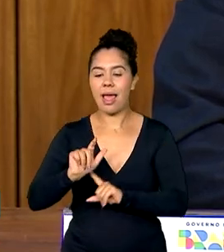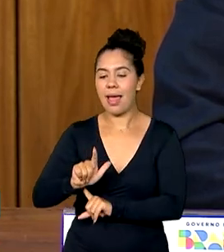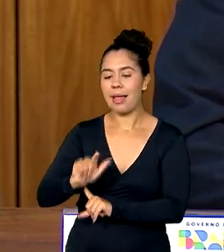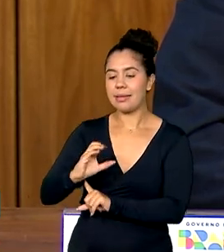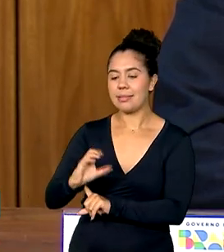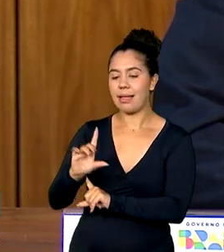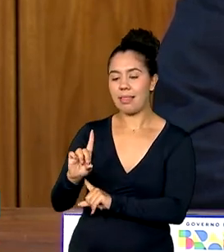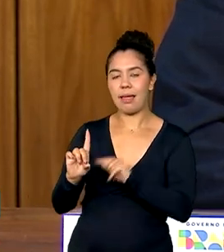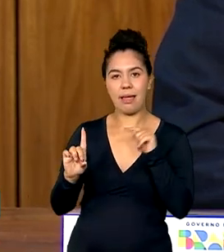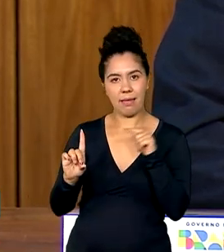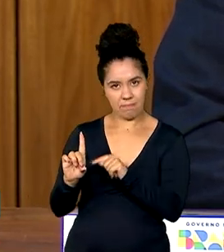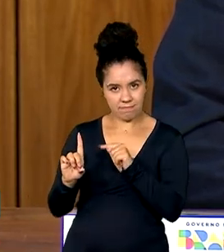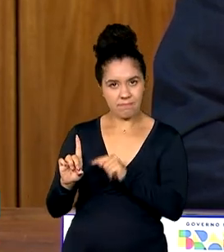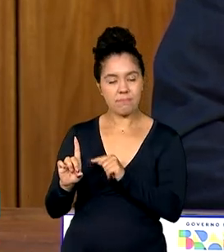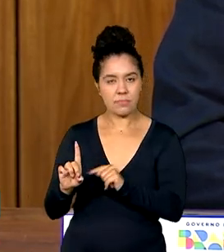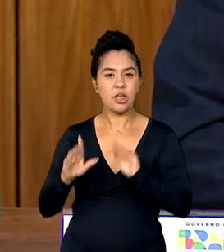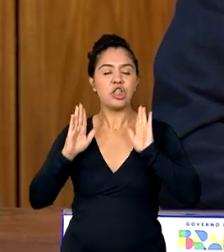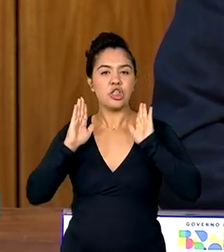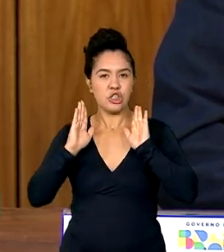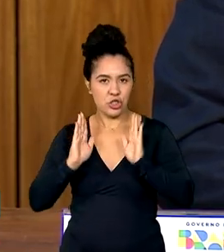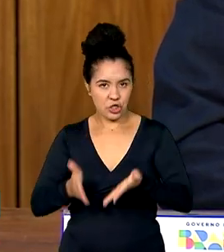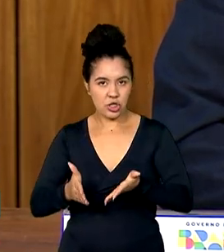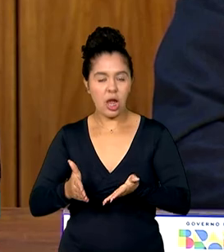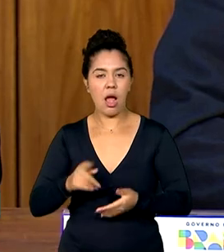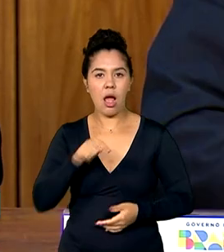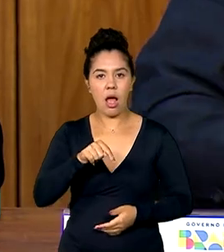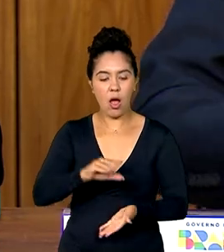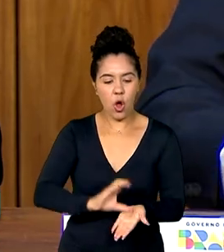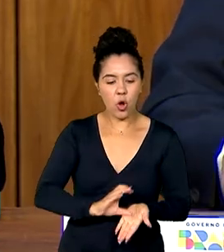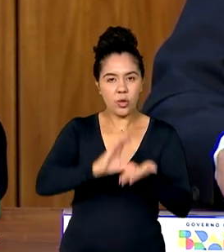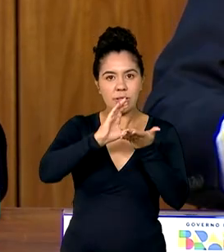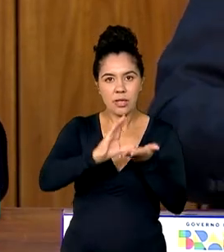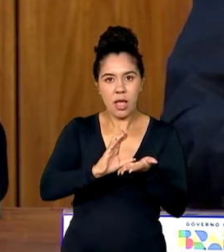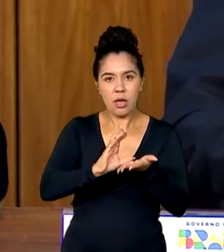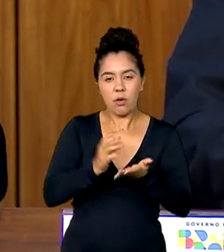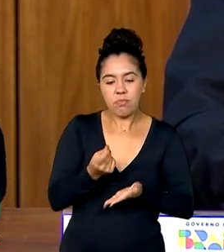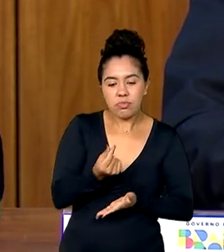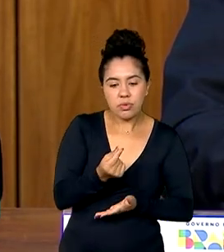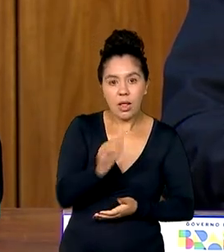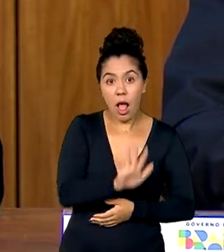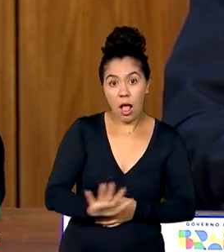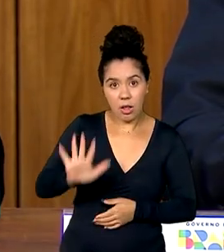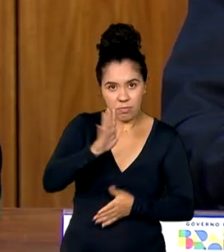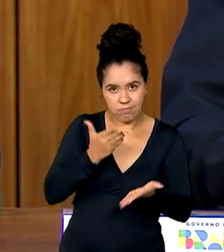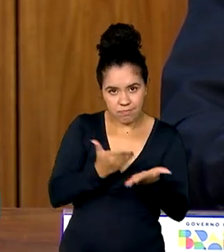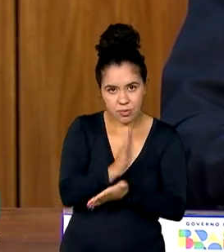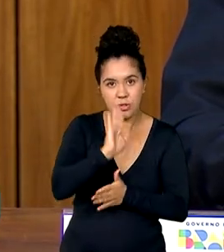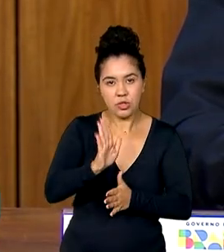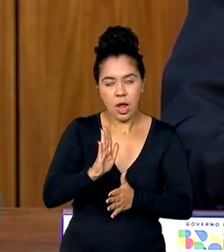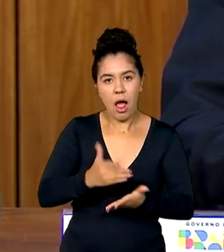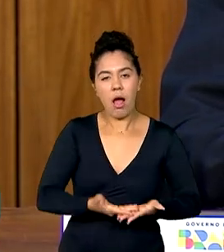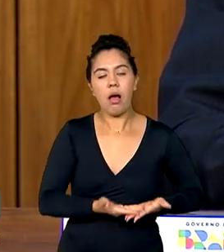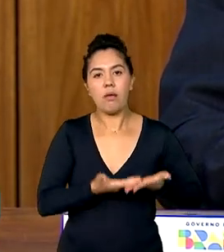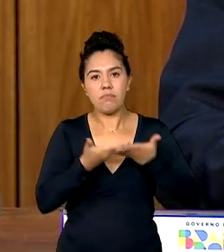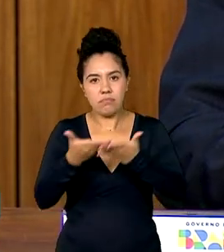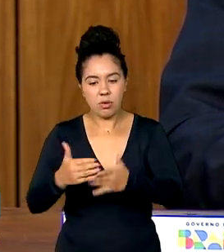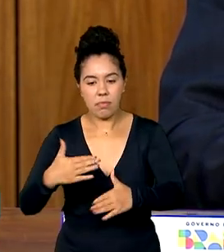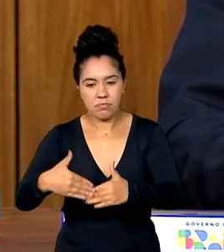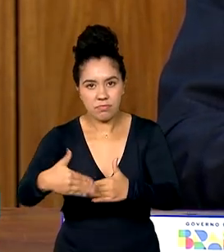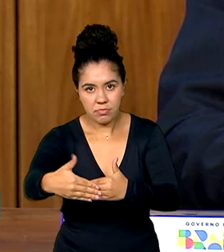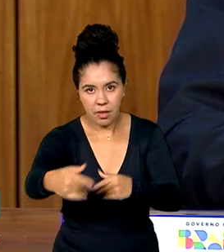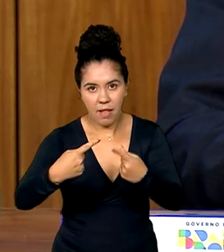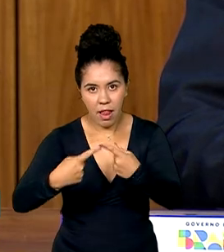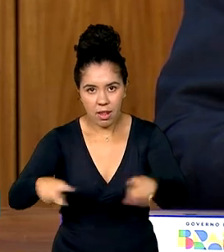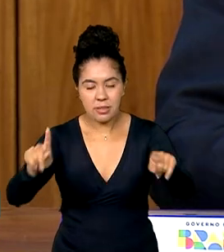Já foi, passou pelo Conselho Monetário Nacional e está saindo nos próximos dias. Tem o LCA